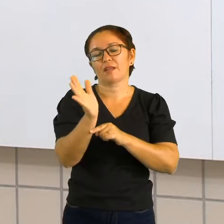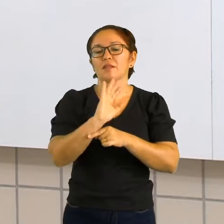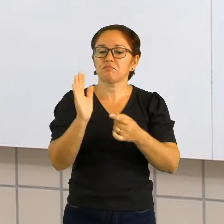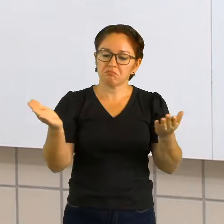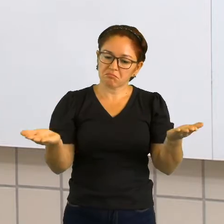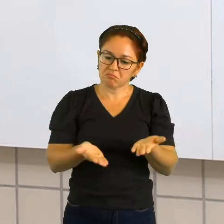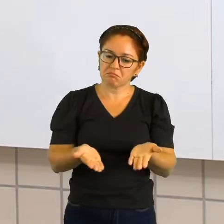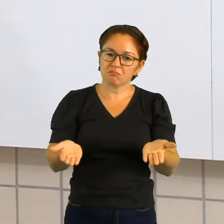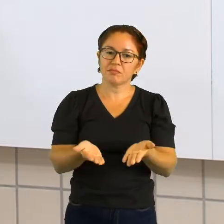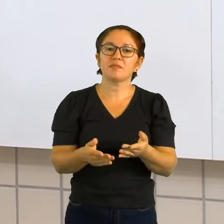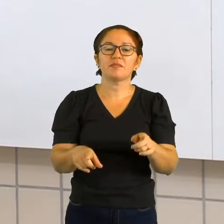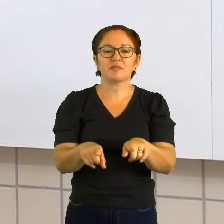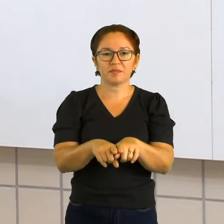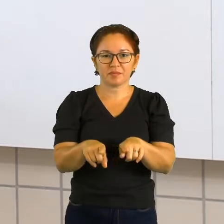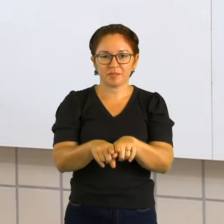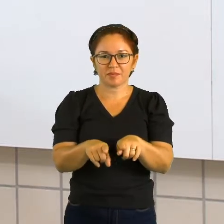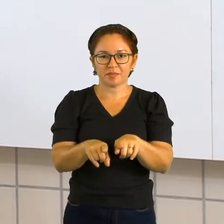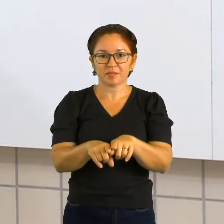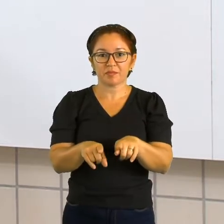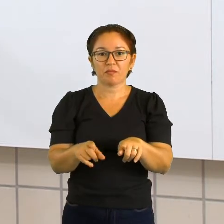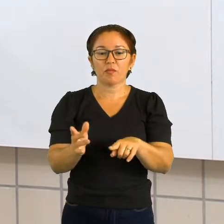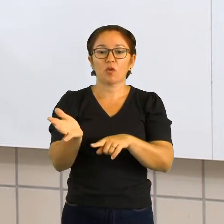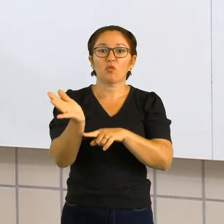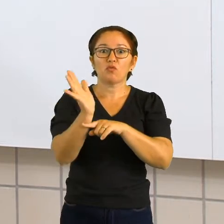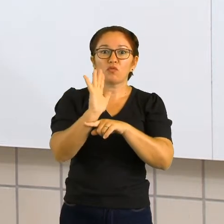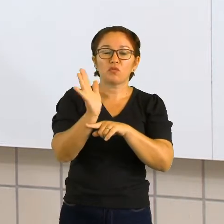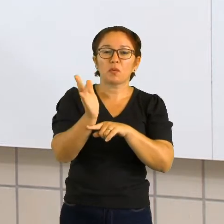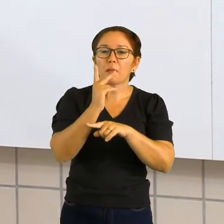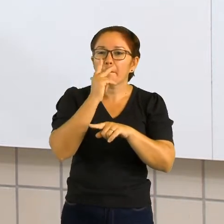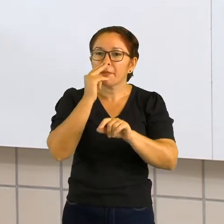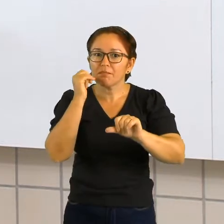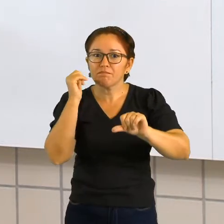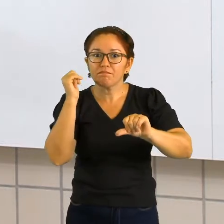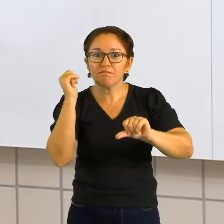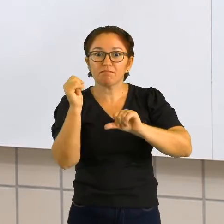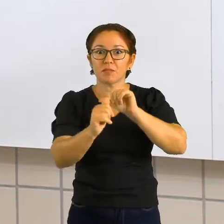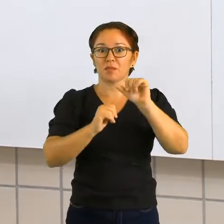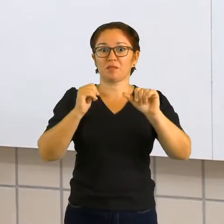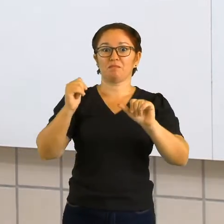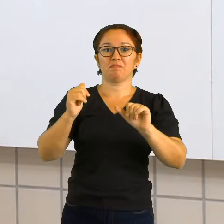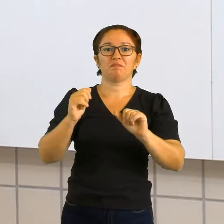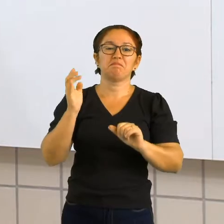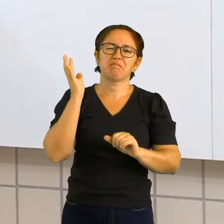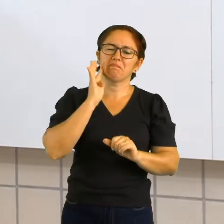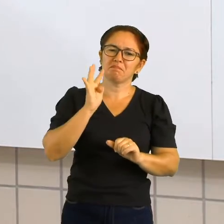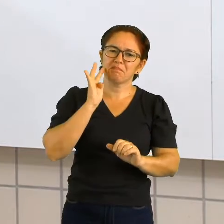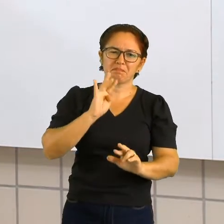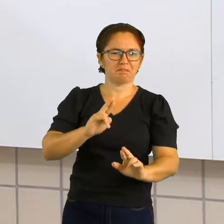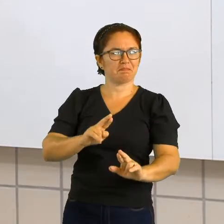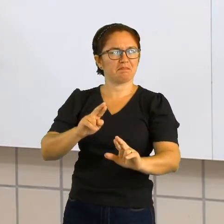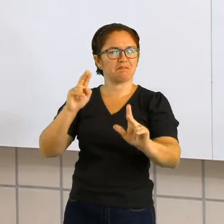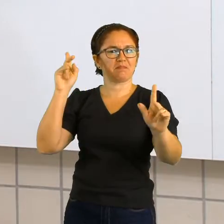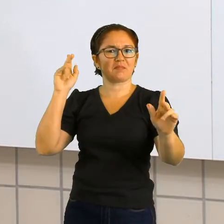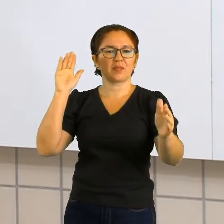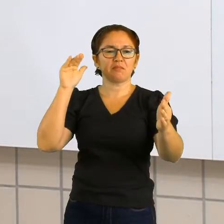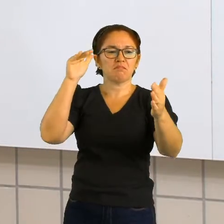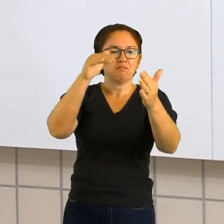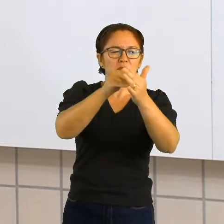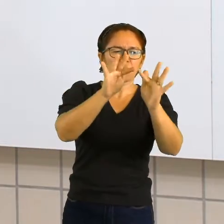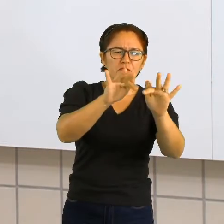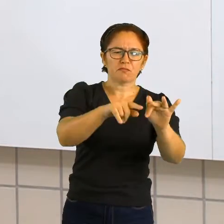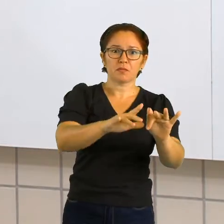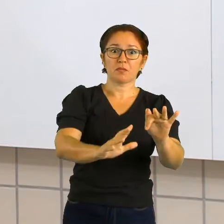fada, já recontando a história e tendo uma história diferente e um final